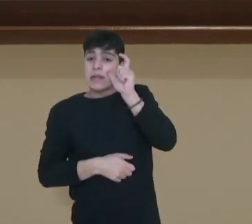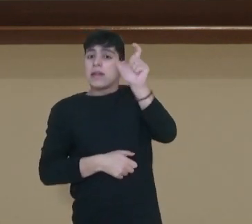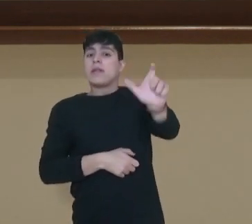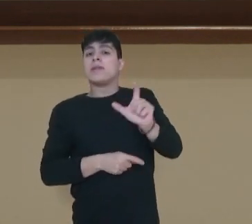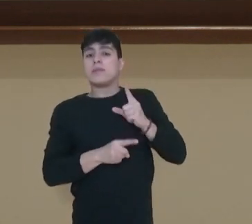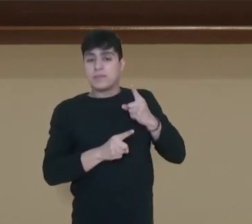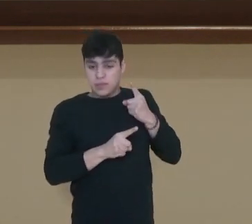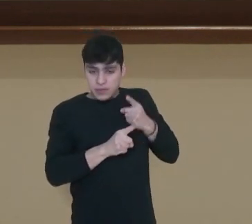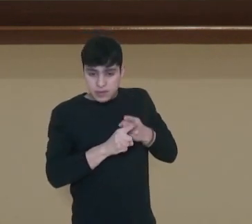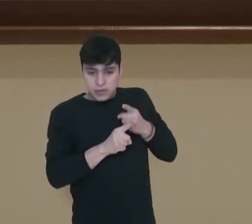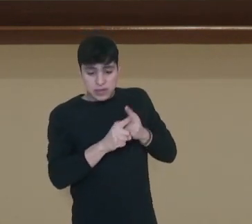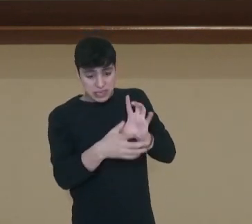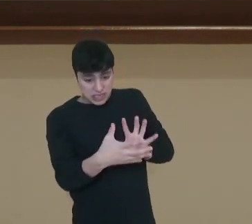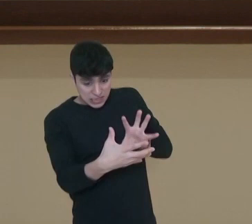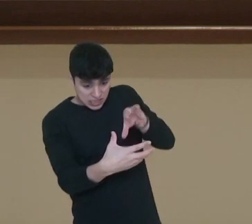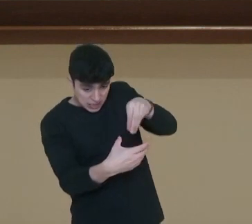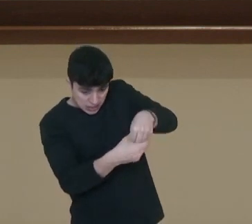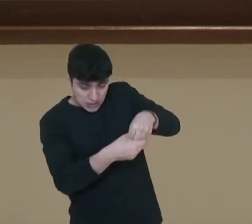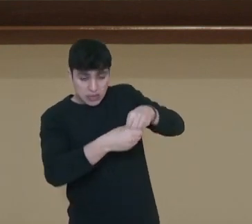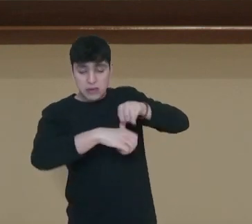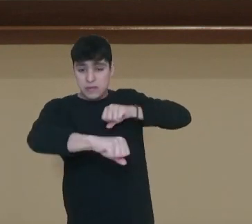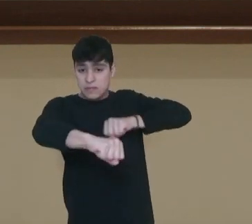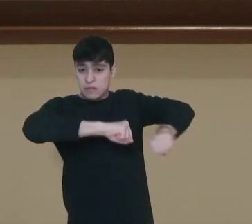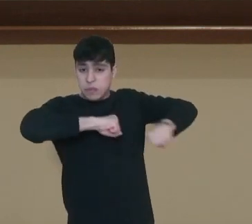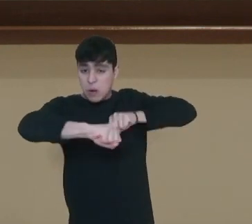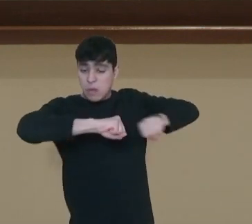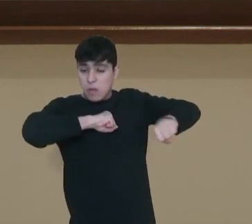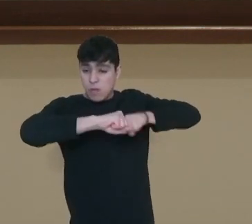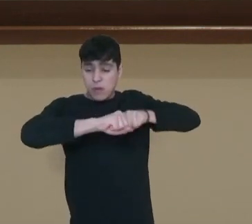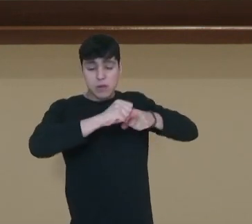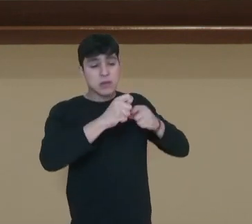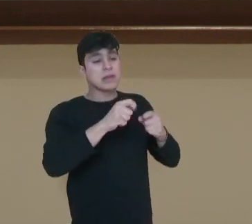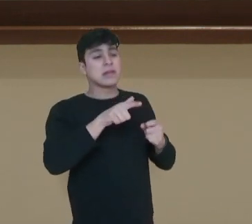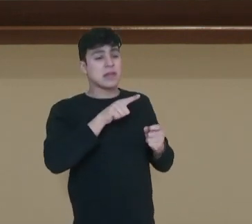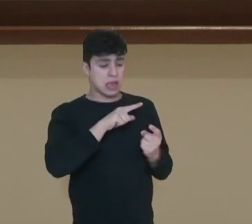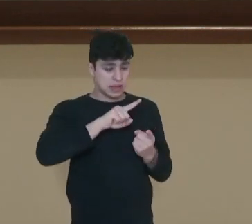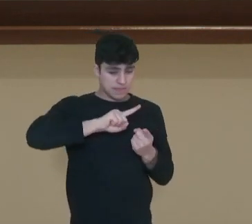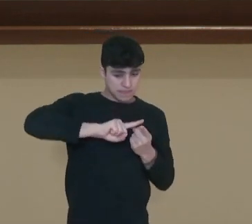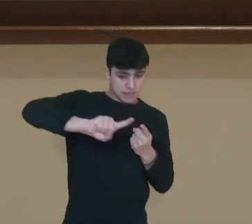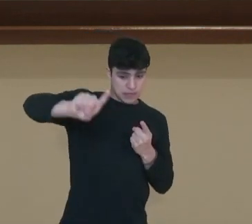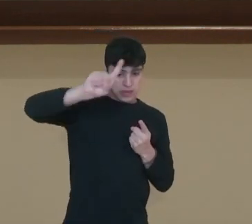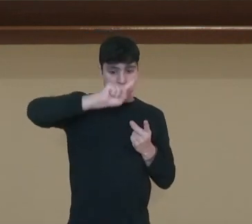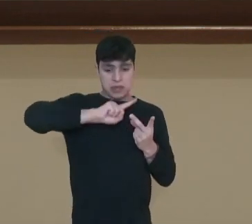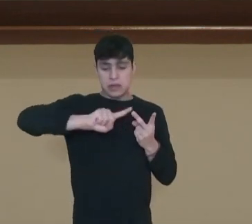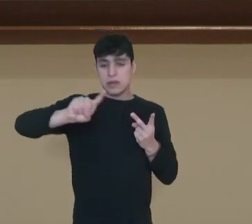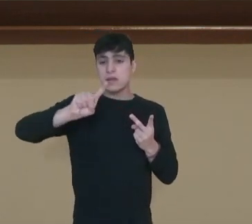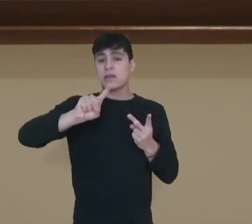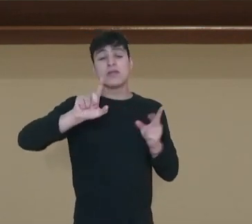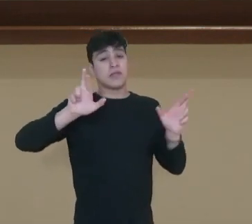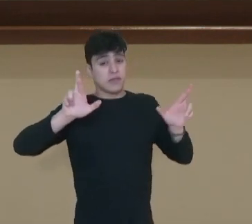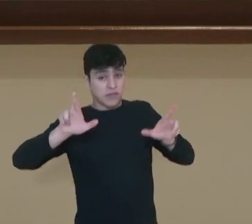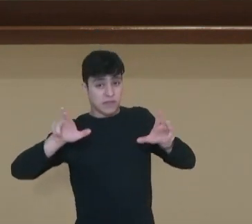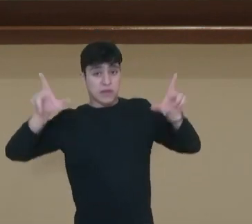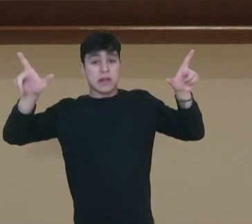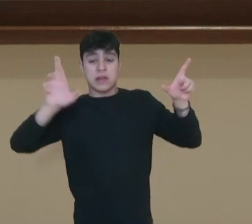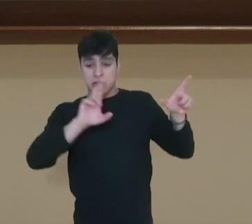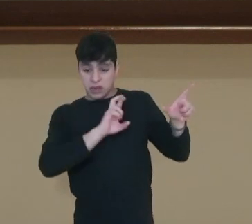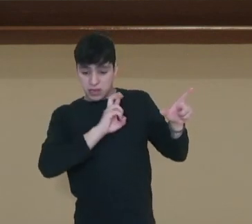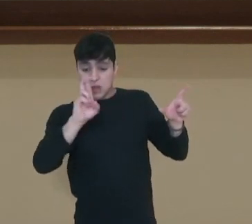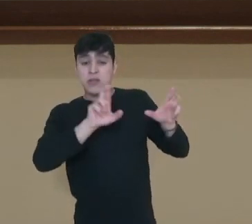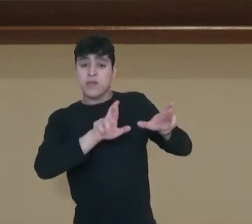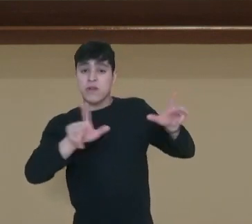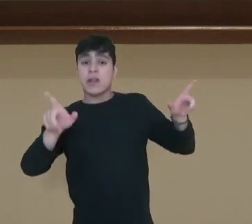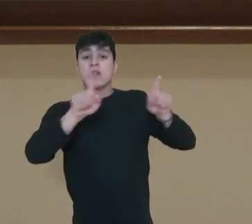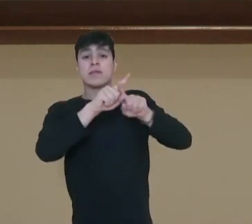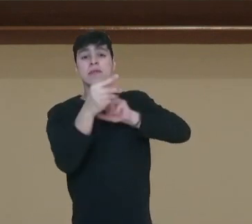unir dentro de um protesto duas ideias diversas, dois contextos religiosos diferentes que inclusive fazem